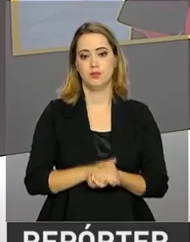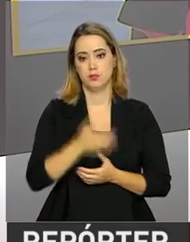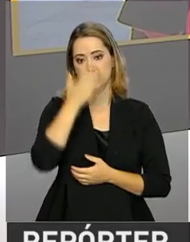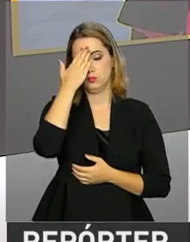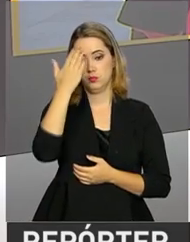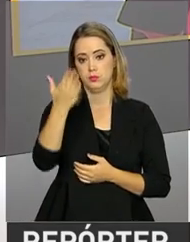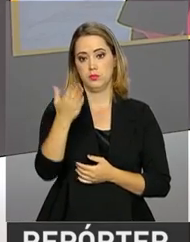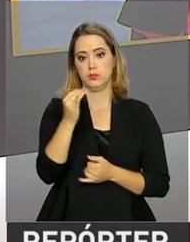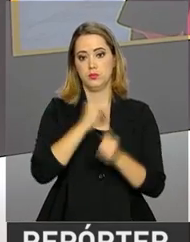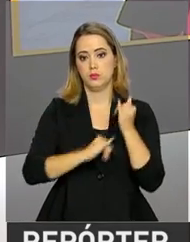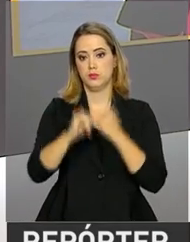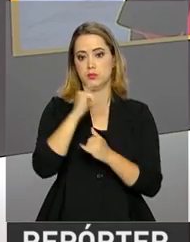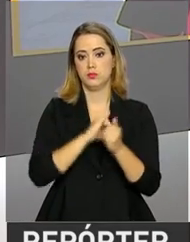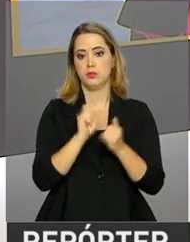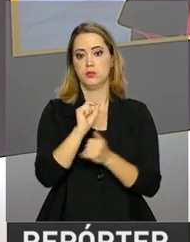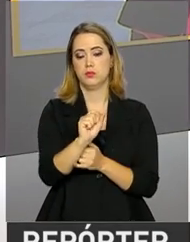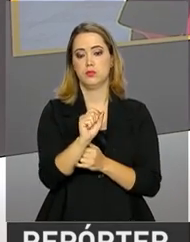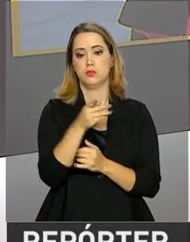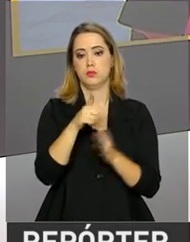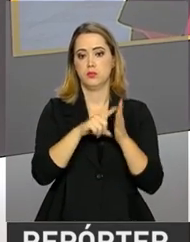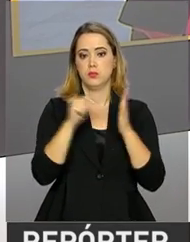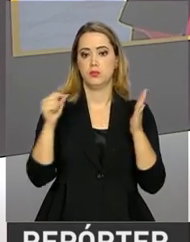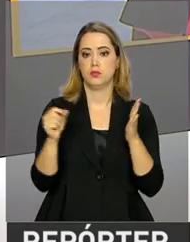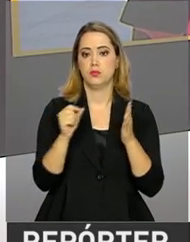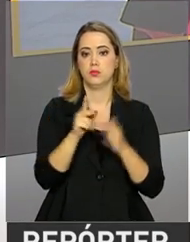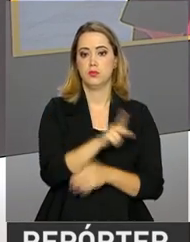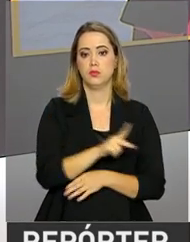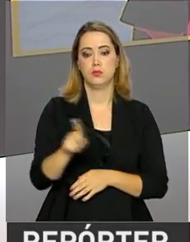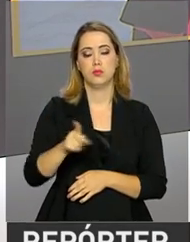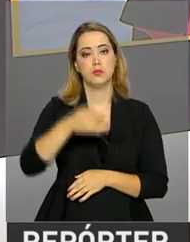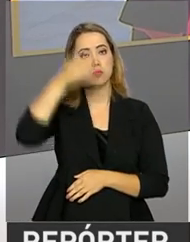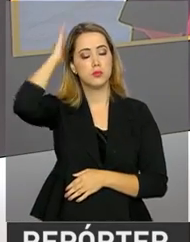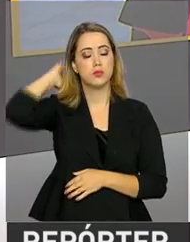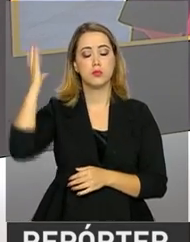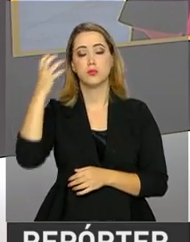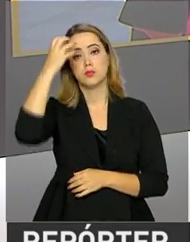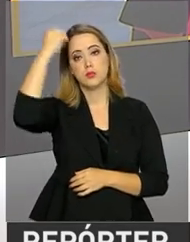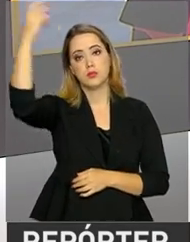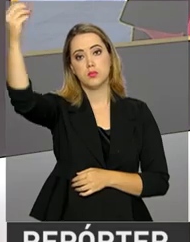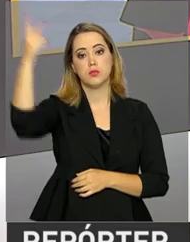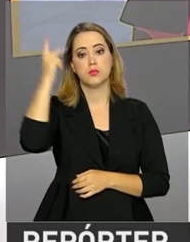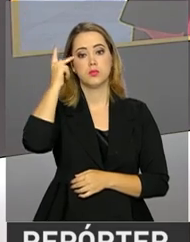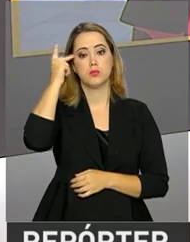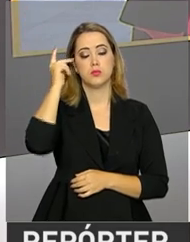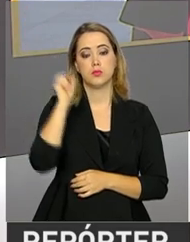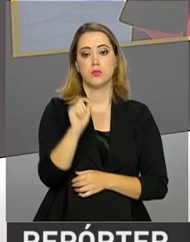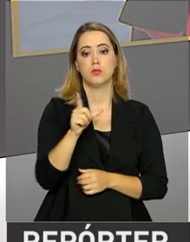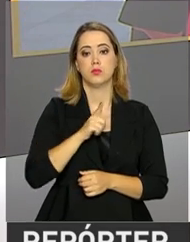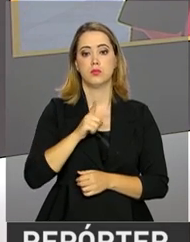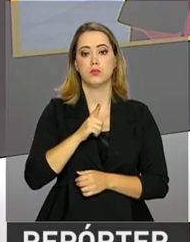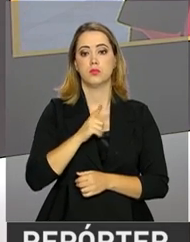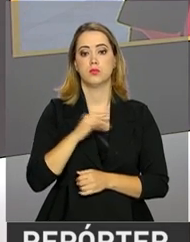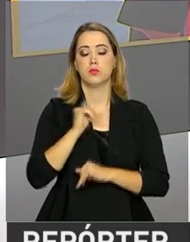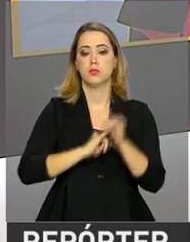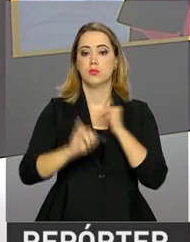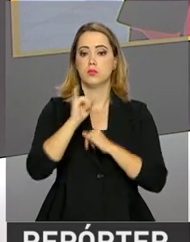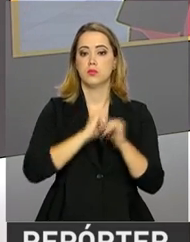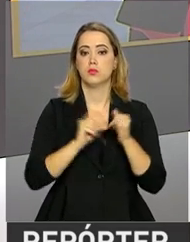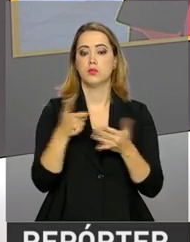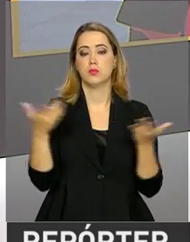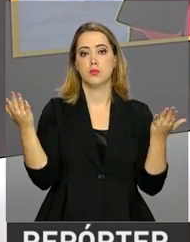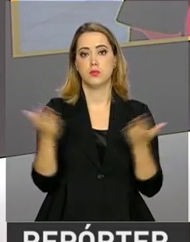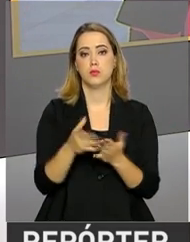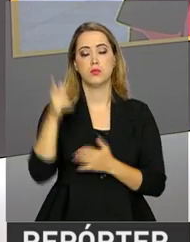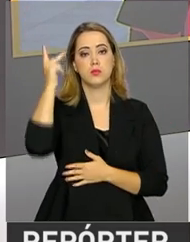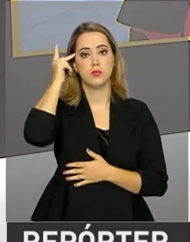taa pelas suas informações aí do Palácio Planalto Presidente Michel Temer viaja para São Paulo quem tem as informações direto da